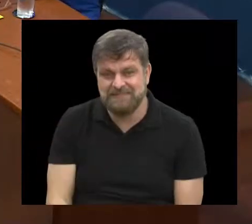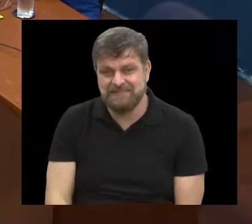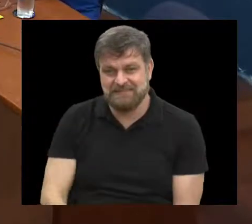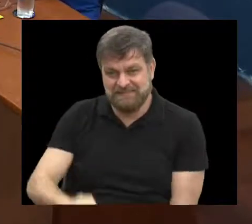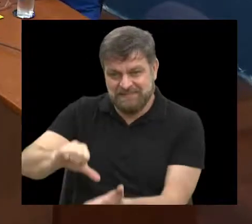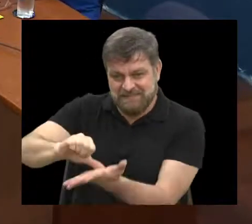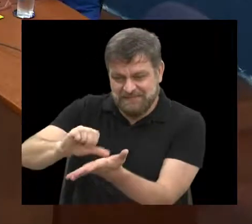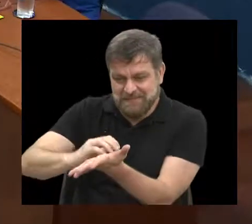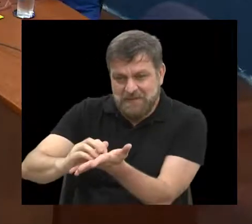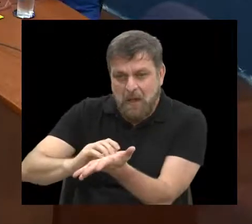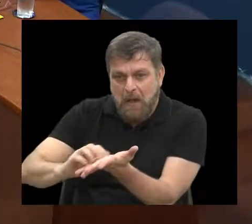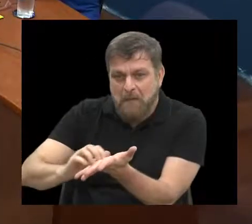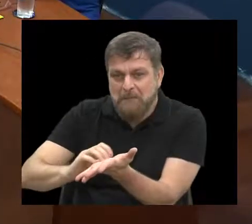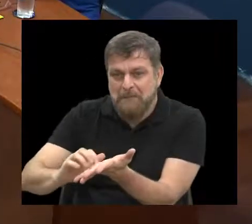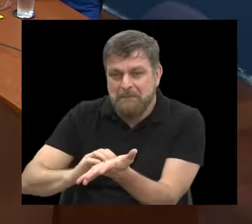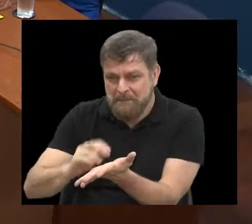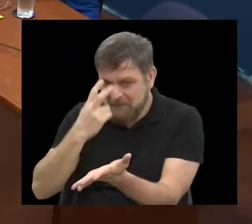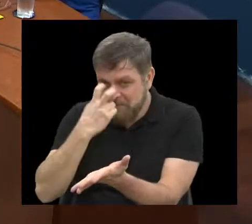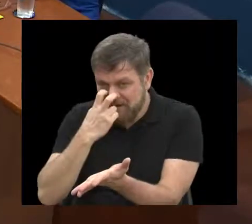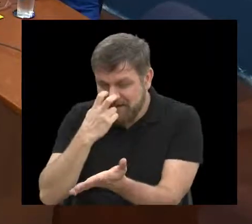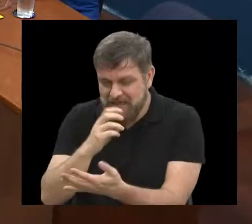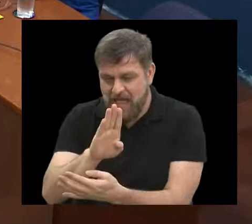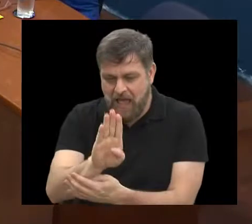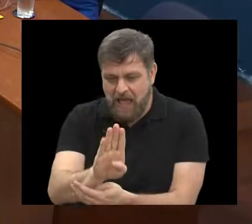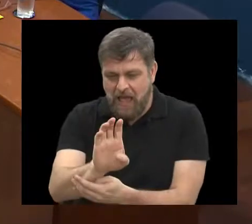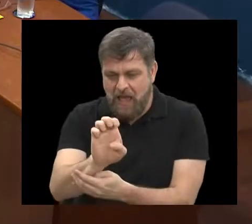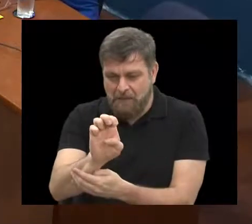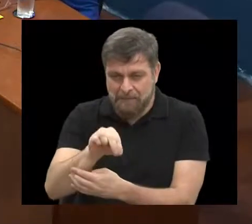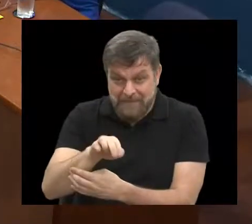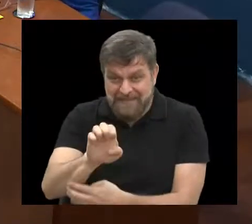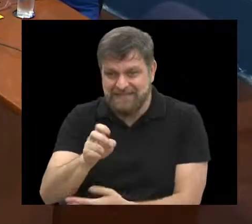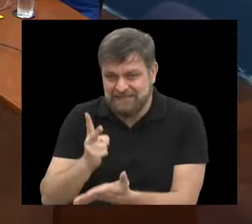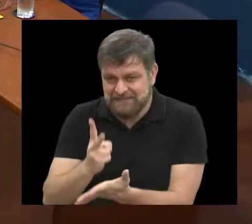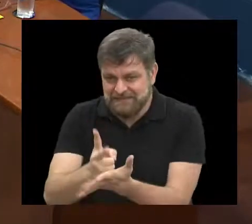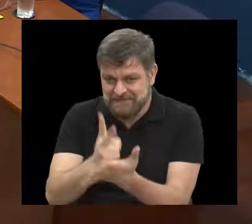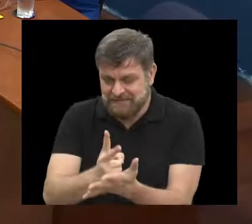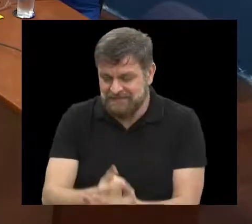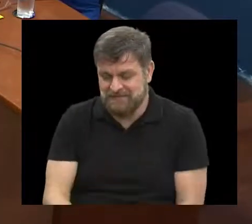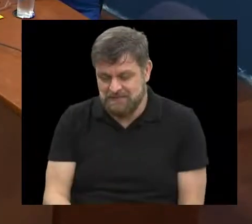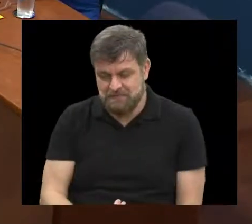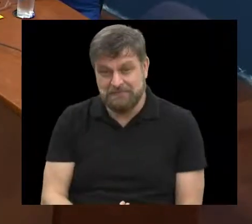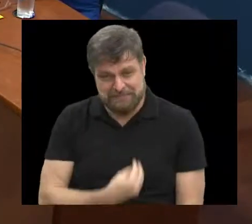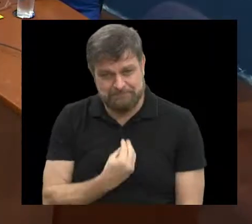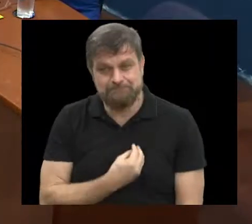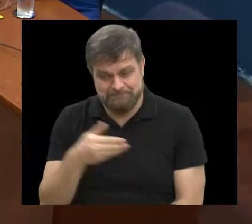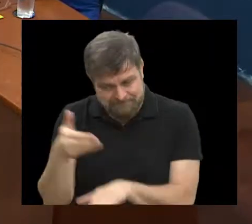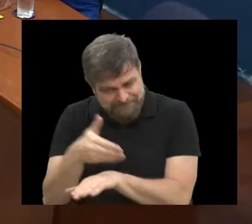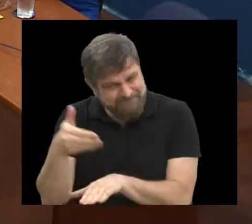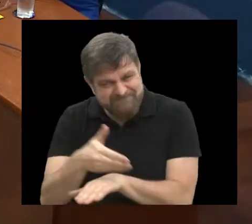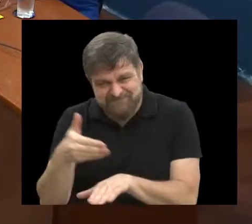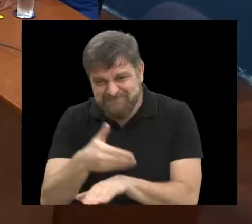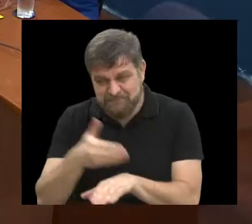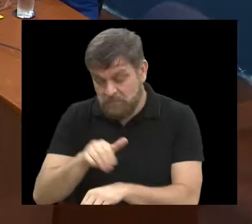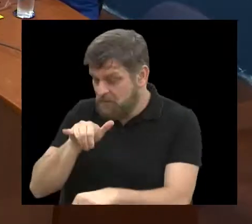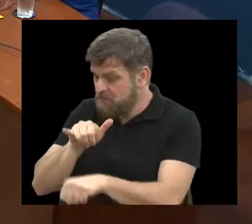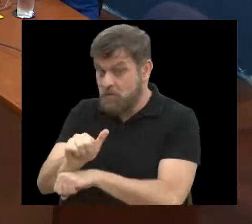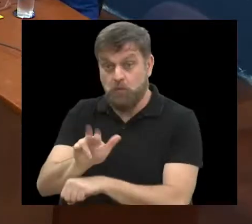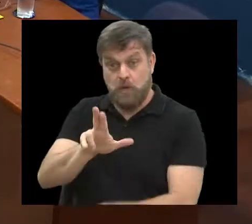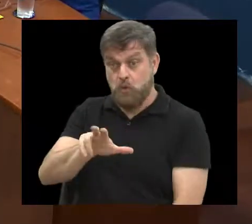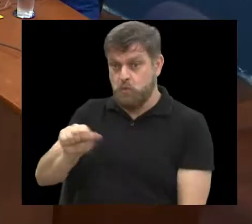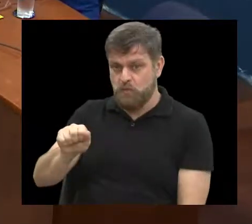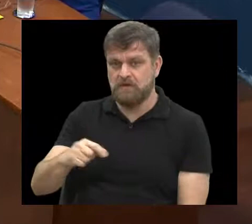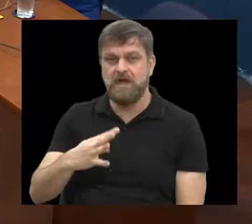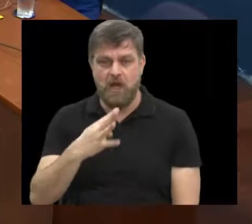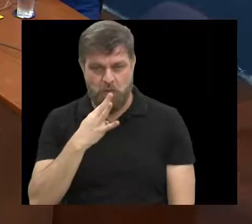agradecer a presença do Benê, que está sempre junto conosco aqui. Aliás, o Benê não falta uma, ele está sempre junto aqui. Fico feliz, já conheço o Benê de